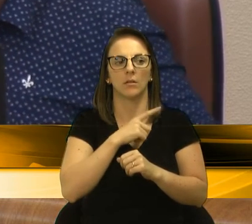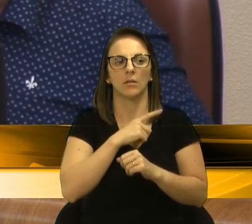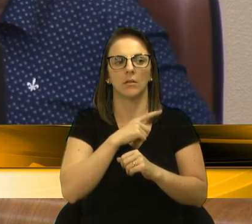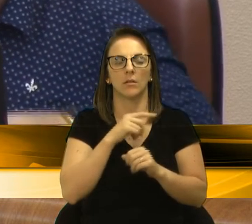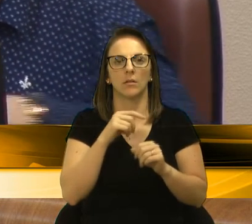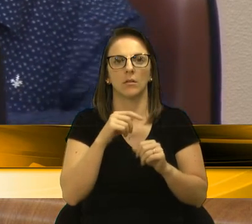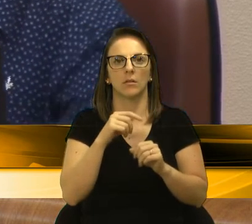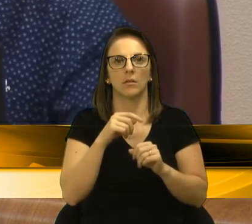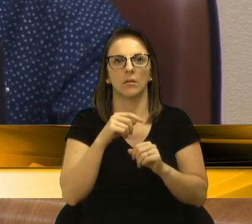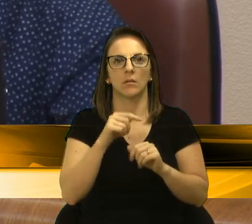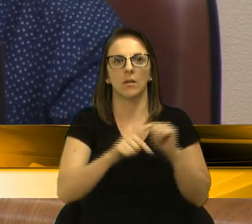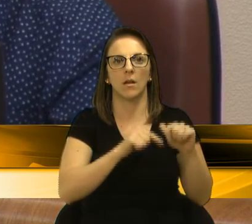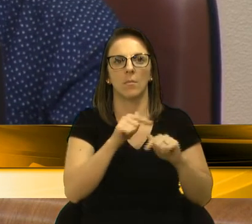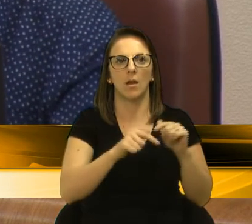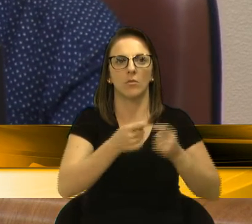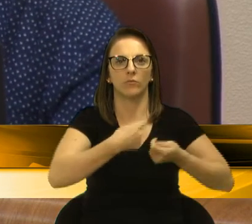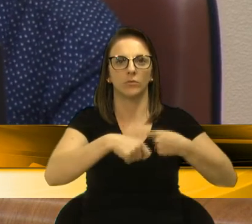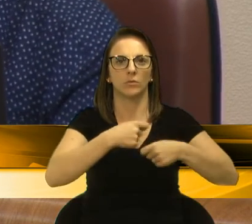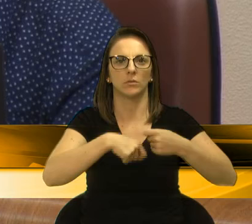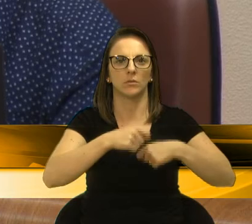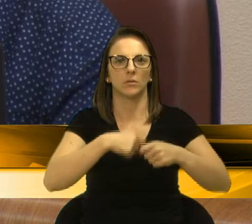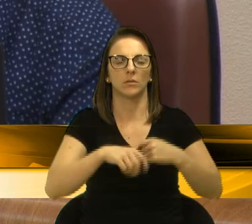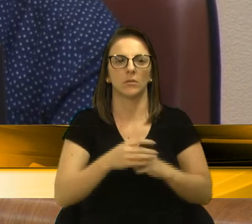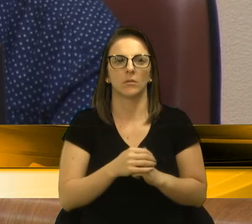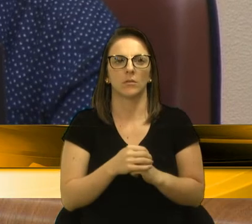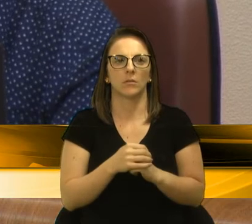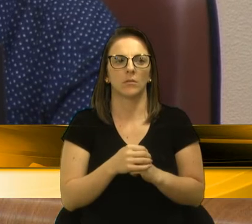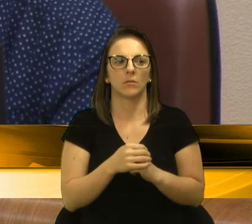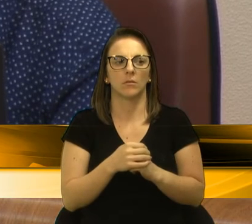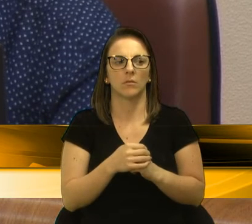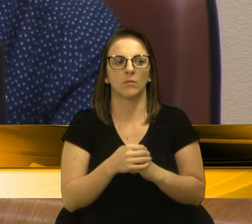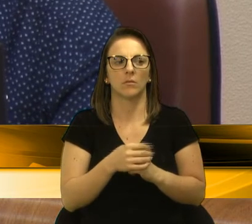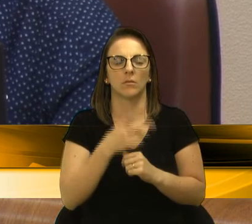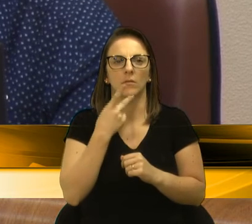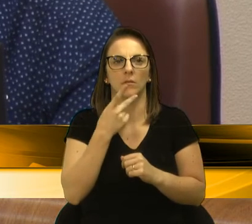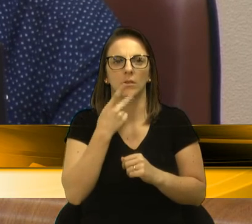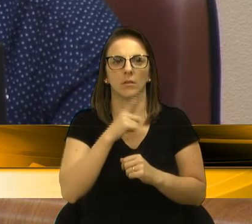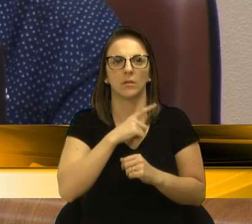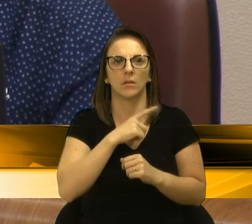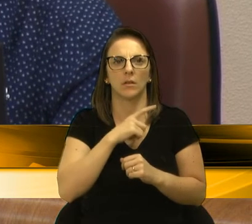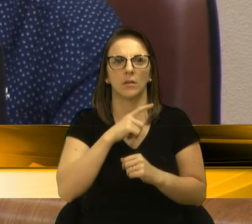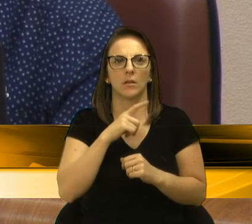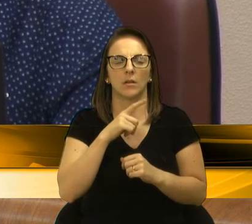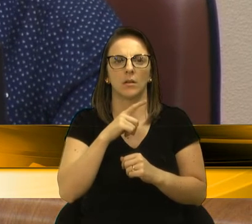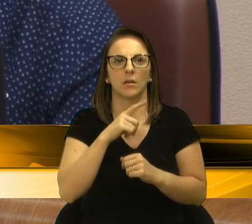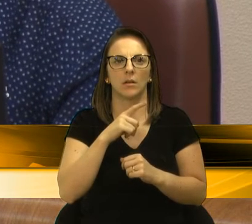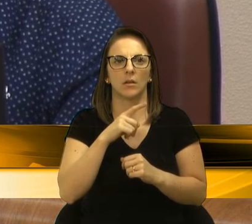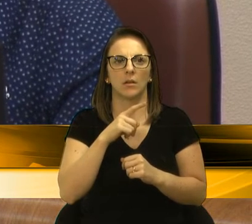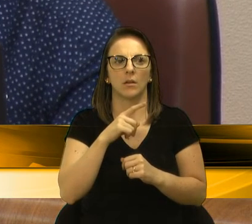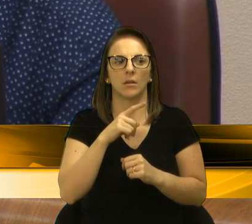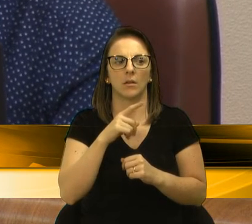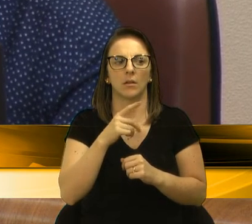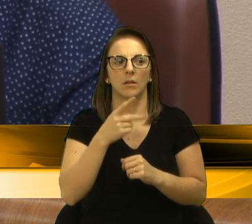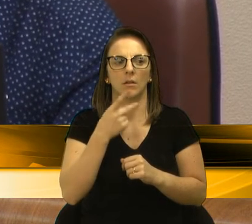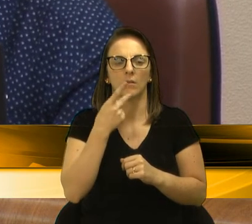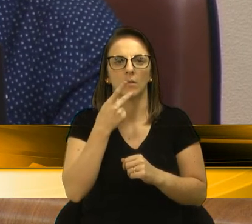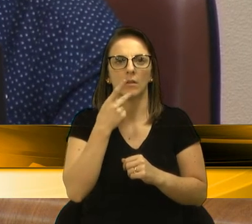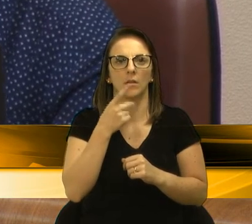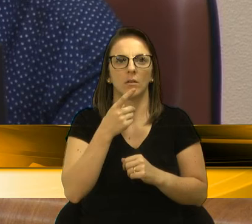financeiro. O prefeito que detém nessa matéria grande soma de poderes possui igualmente muitos deveres.